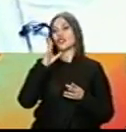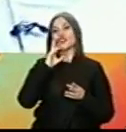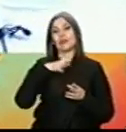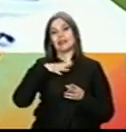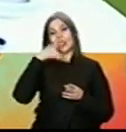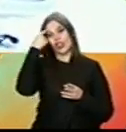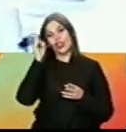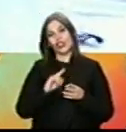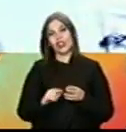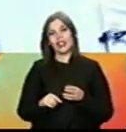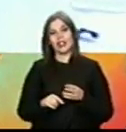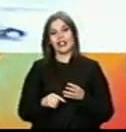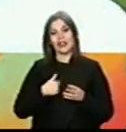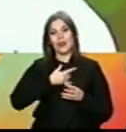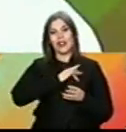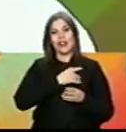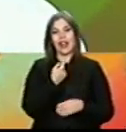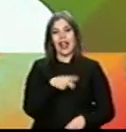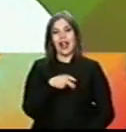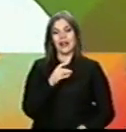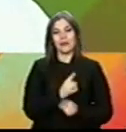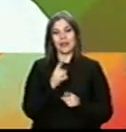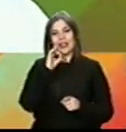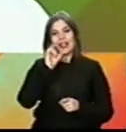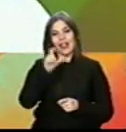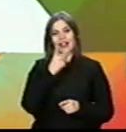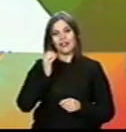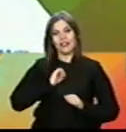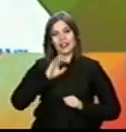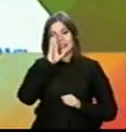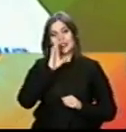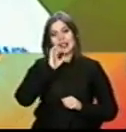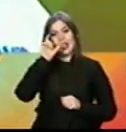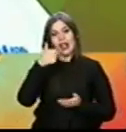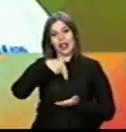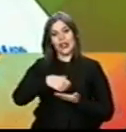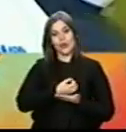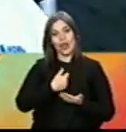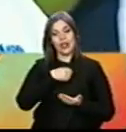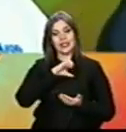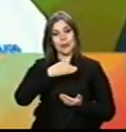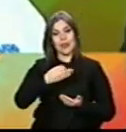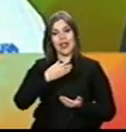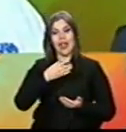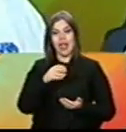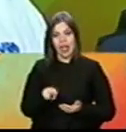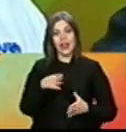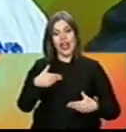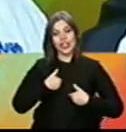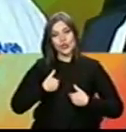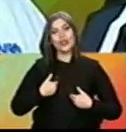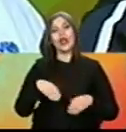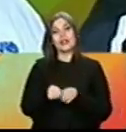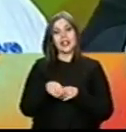Chamo-me Ana Carido. Eu adoro a Ana Carido porque ela é a minha vida. Sem ela no seu lado, no CPN, ela é muito exigente, ela treina todos os dias